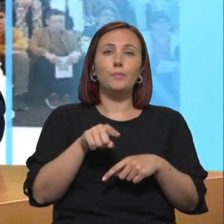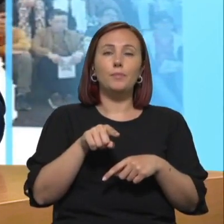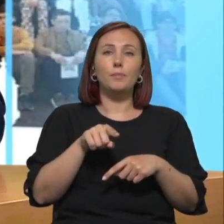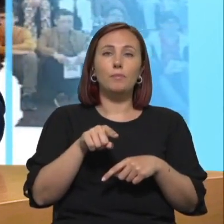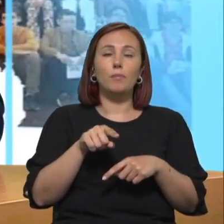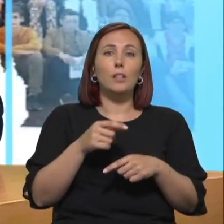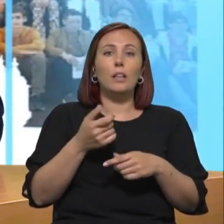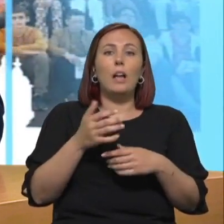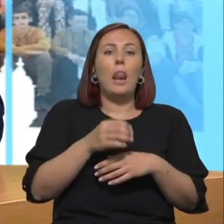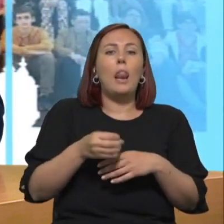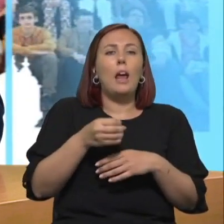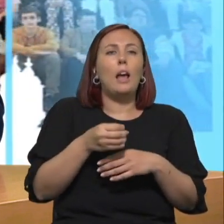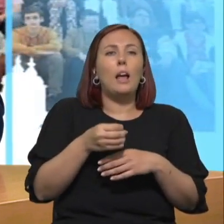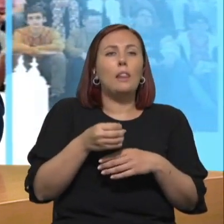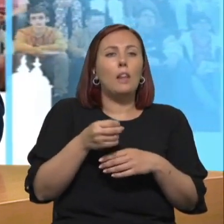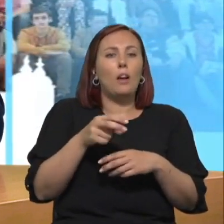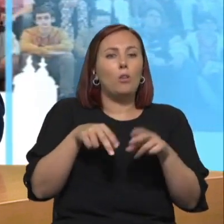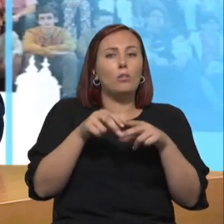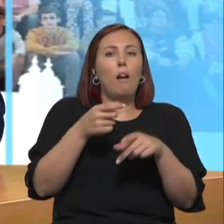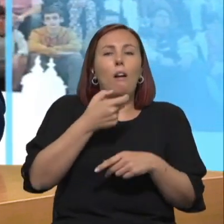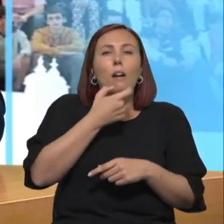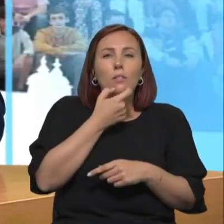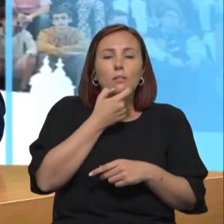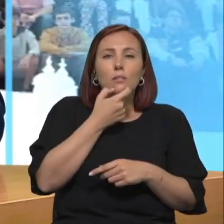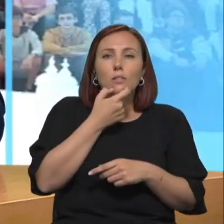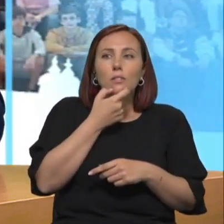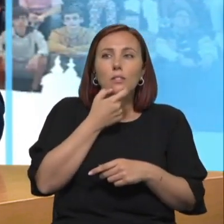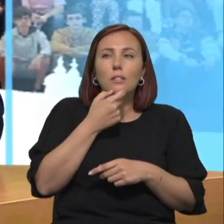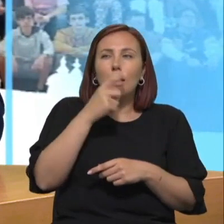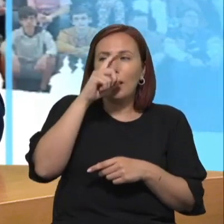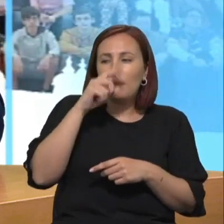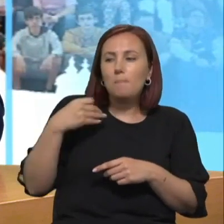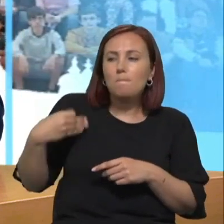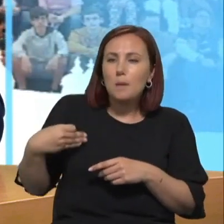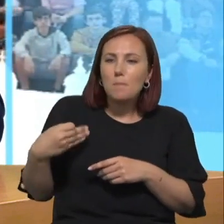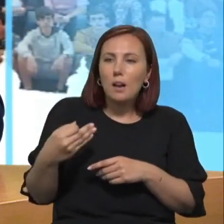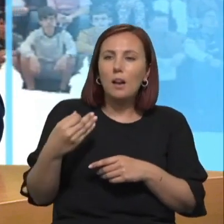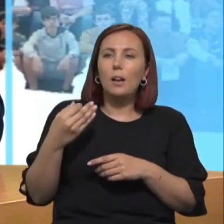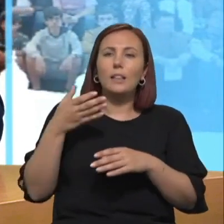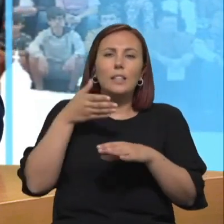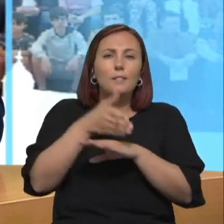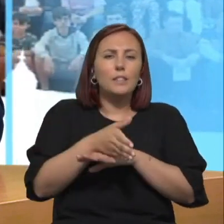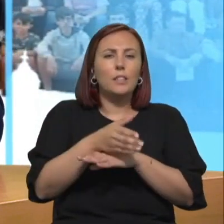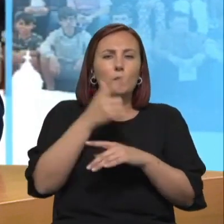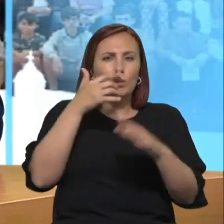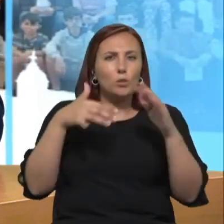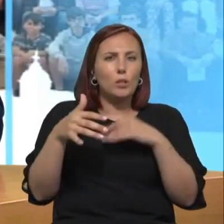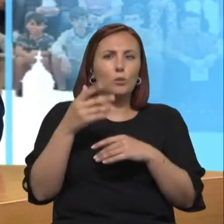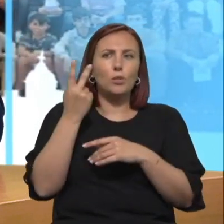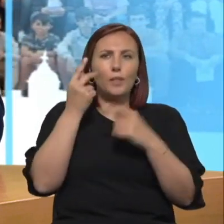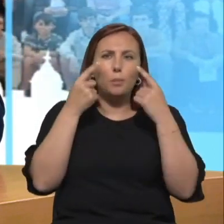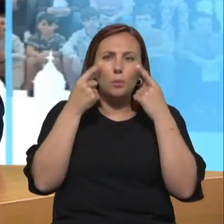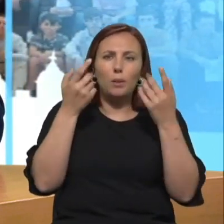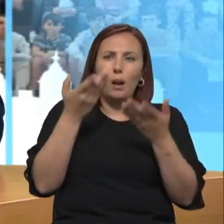nada se constrói sem essas permanentes formas de intervenção dos cidadãos na vida pública,